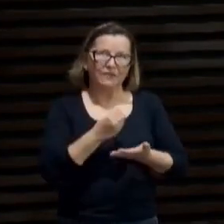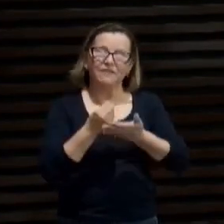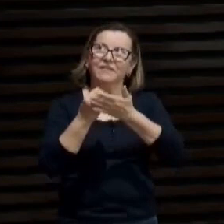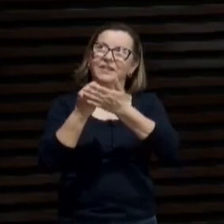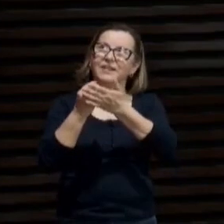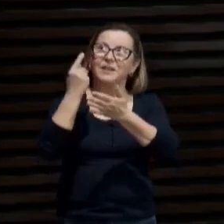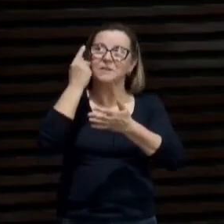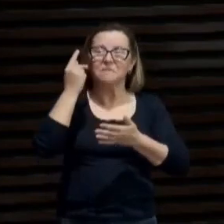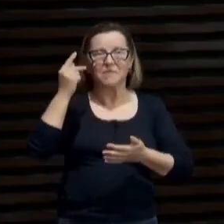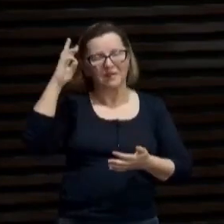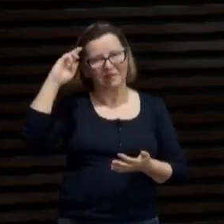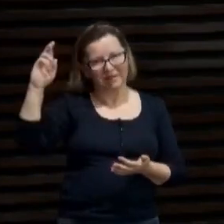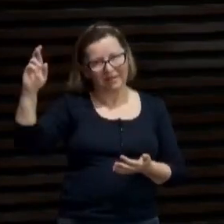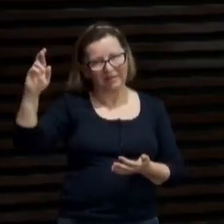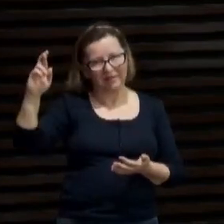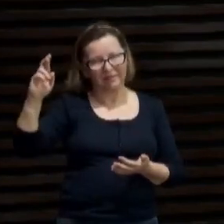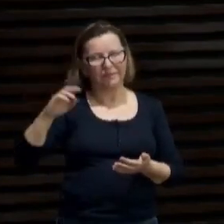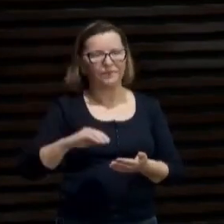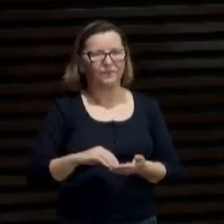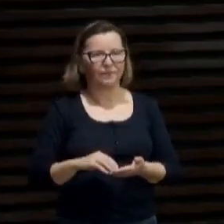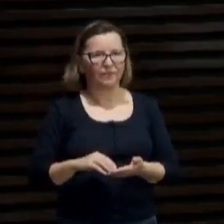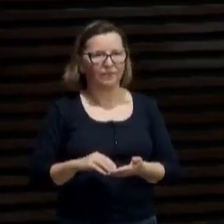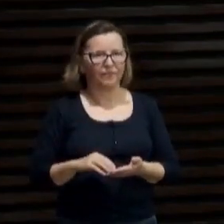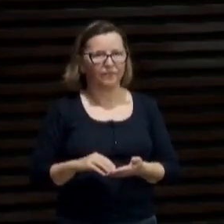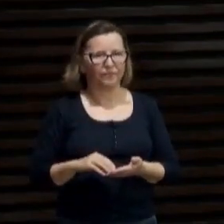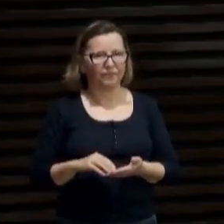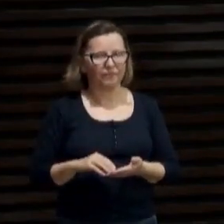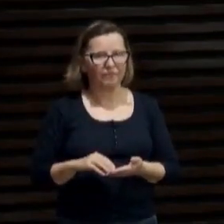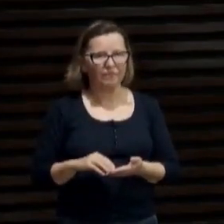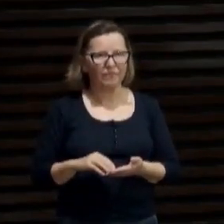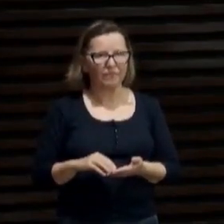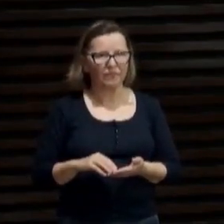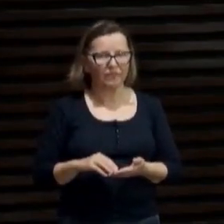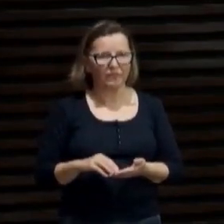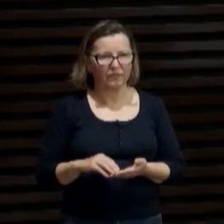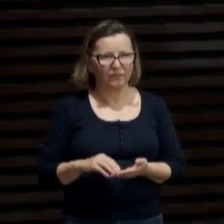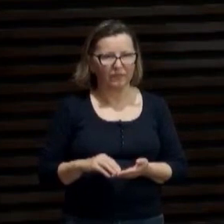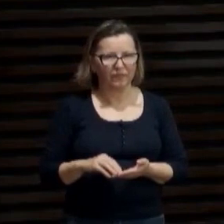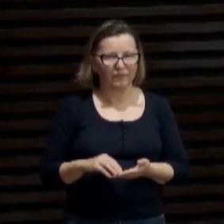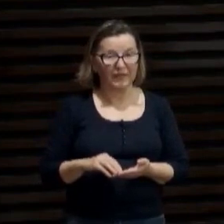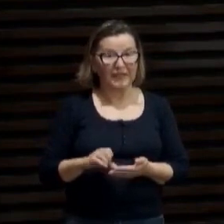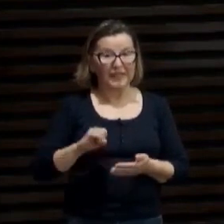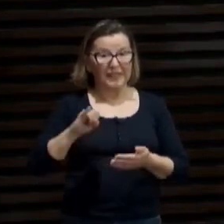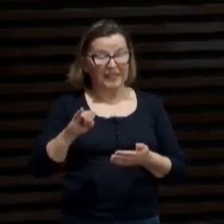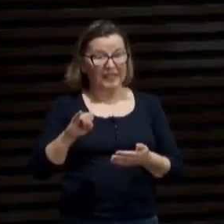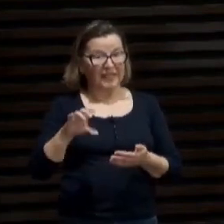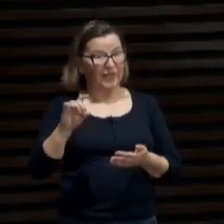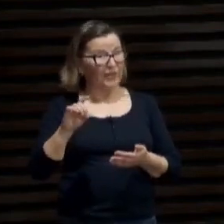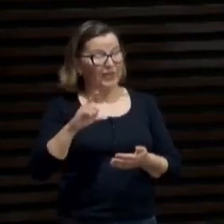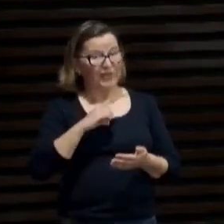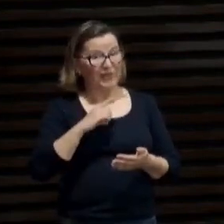Sofre antes o dano, o pastor Maurício lembrou aqui. O só haver contendas e litígio entre vós já é